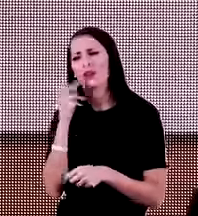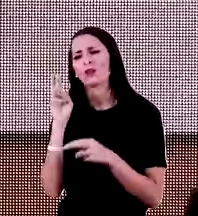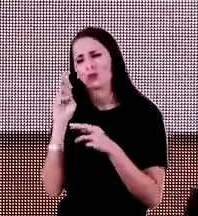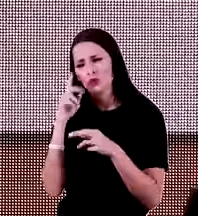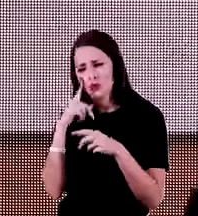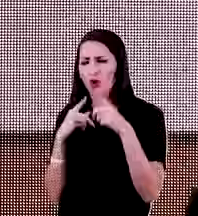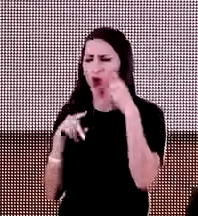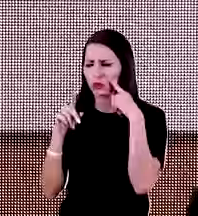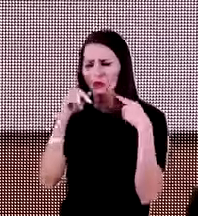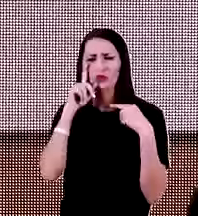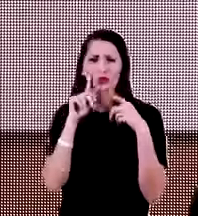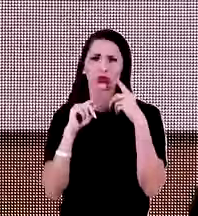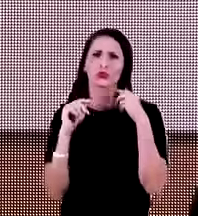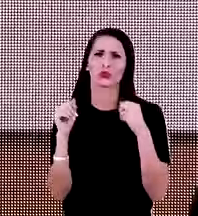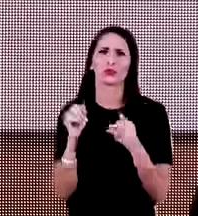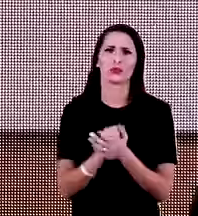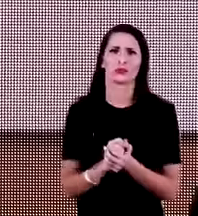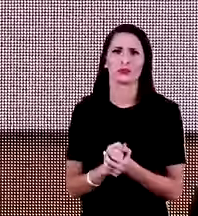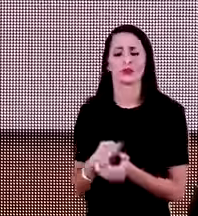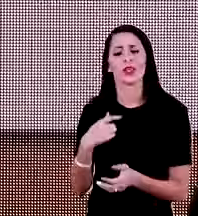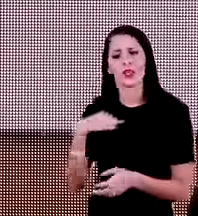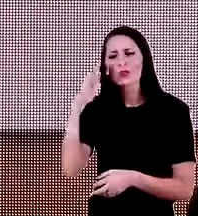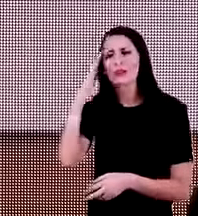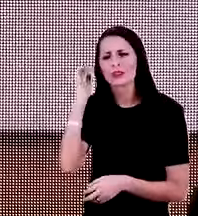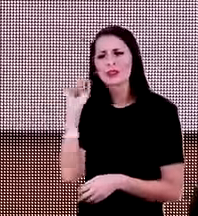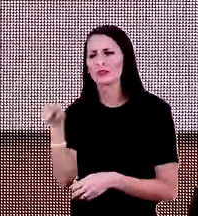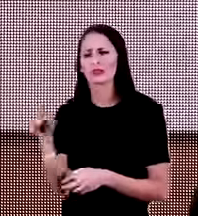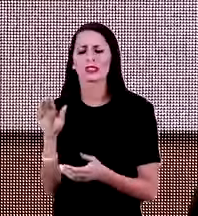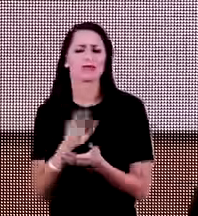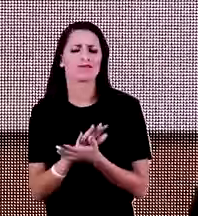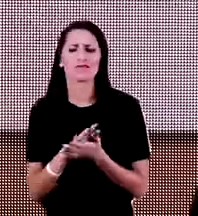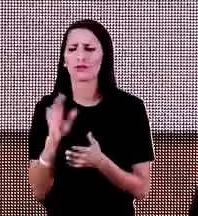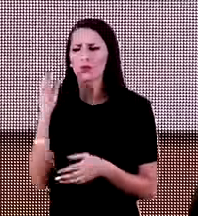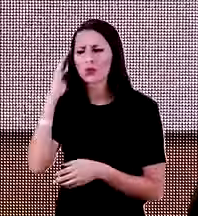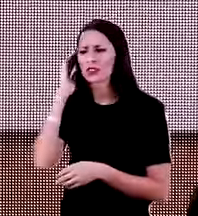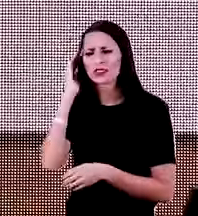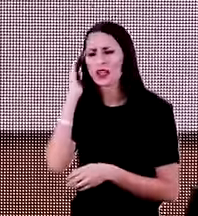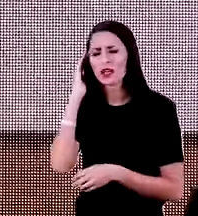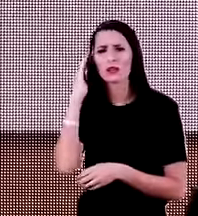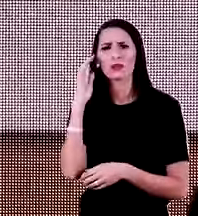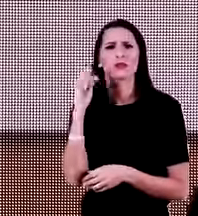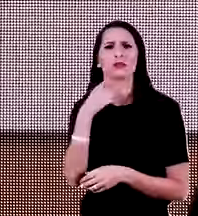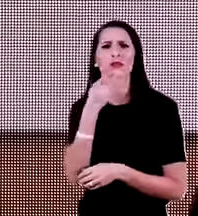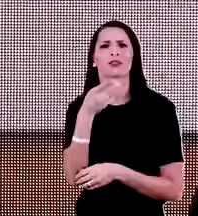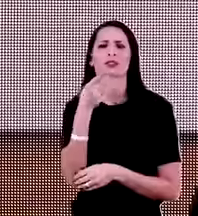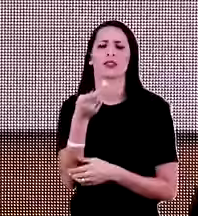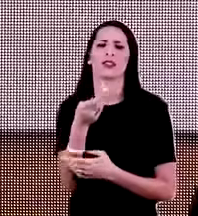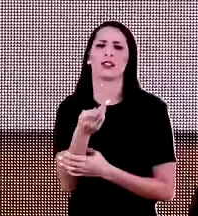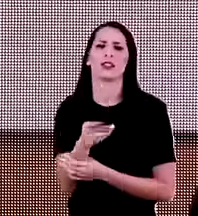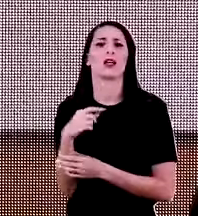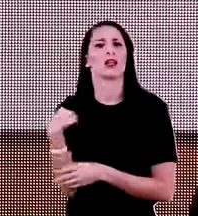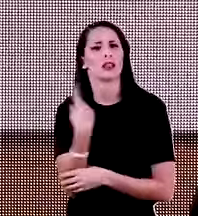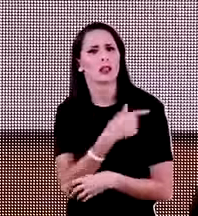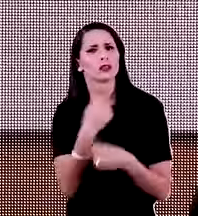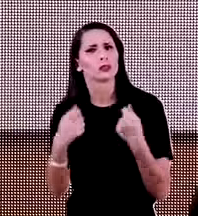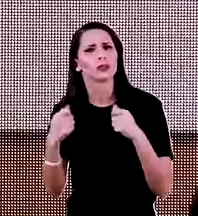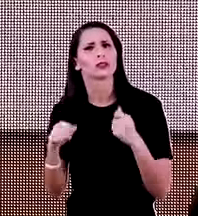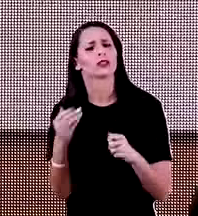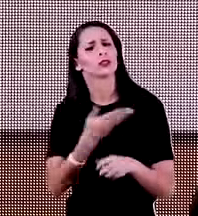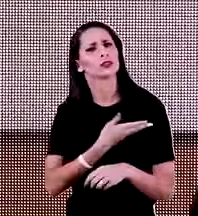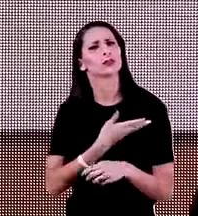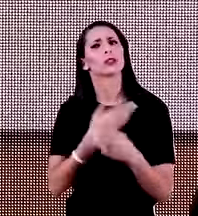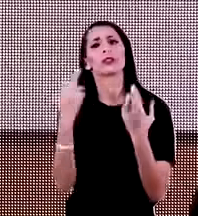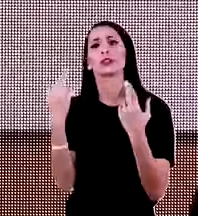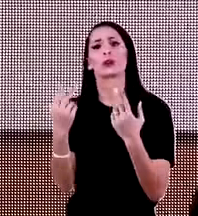sã consciência para estar falando que deveria. Chora, chora. Ela deixou ela chorar. E nós precisamos ser essa amiga que permite o outro